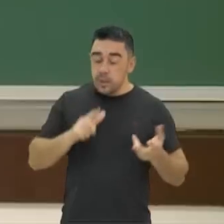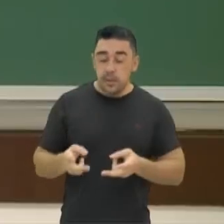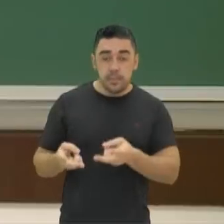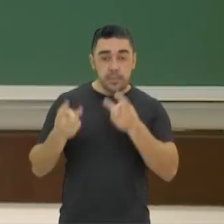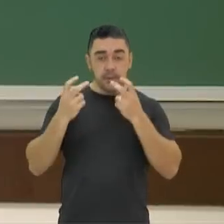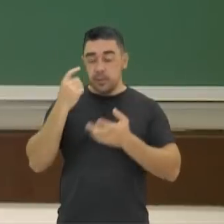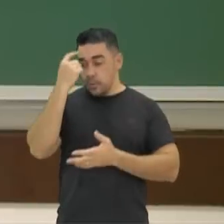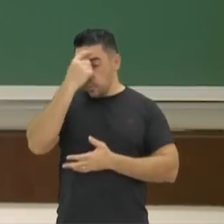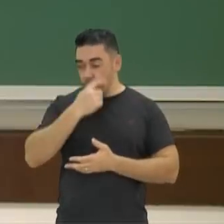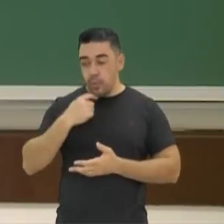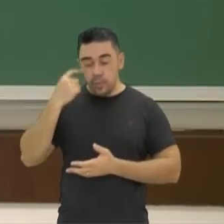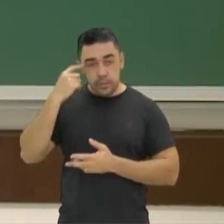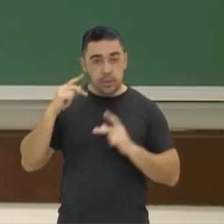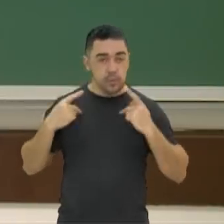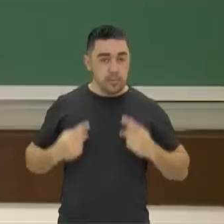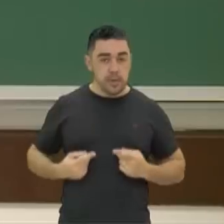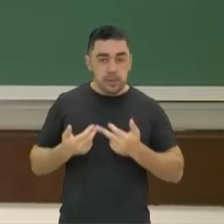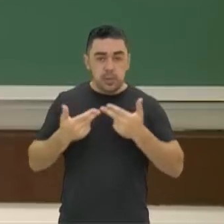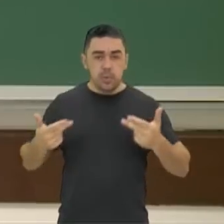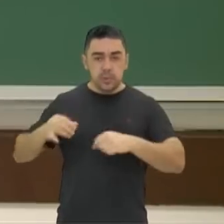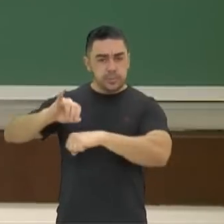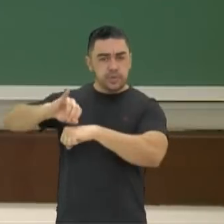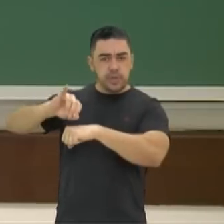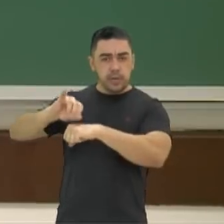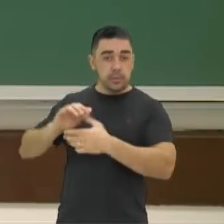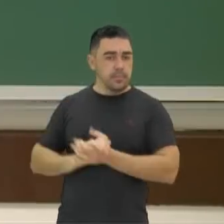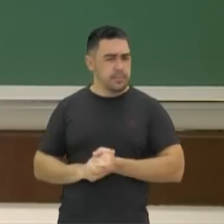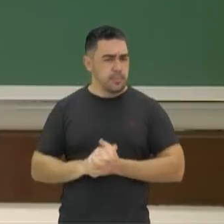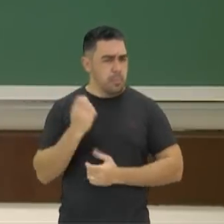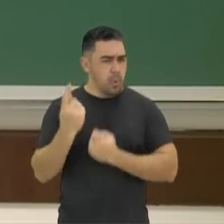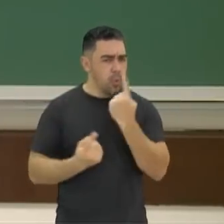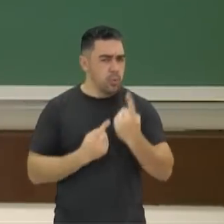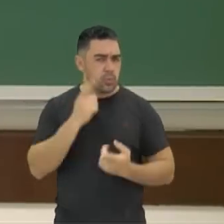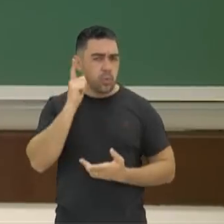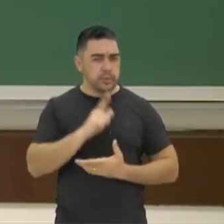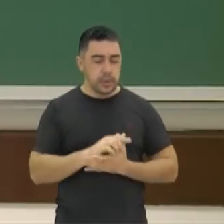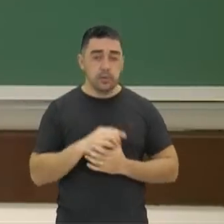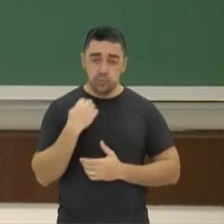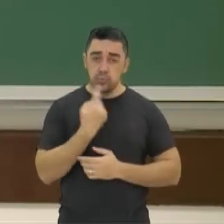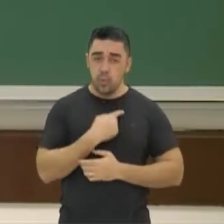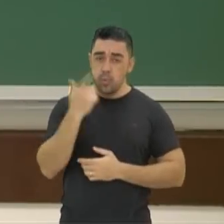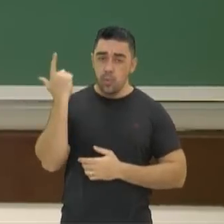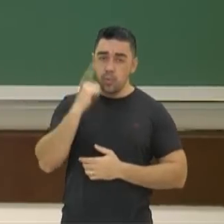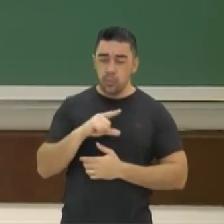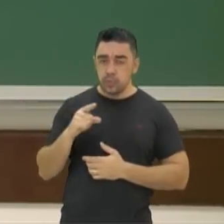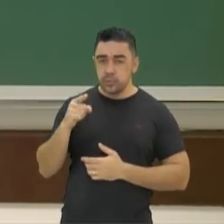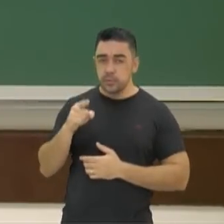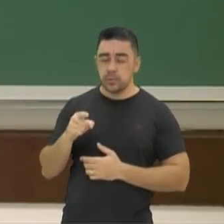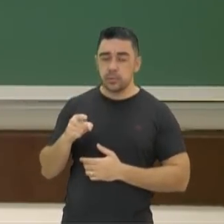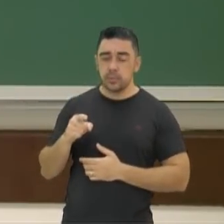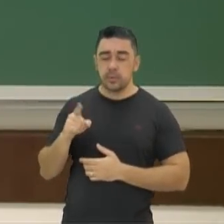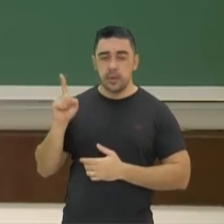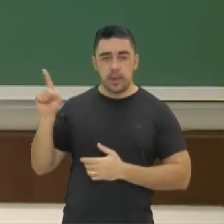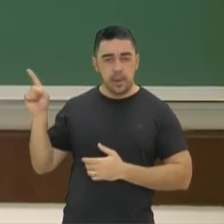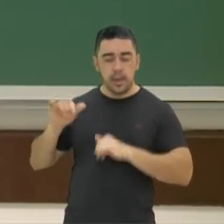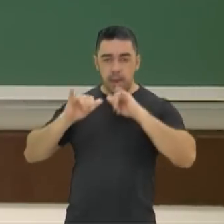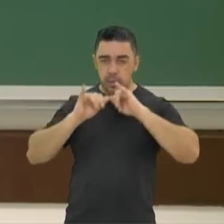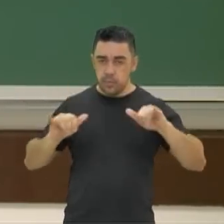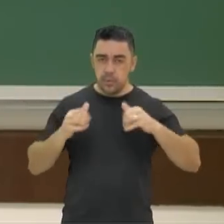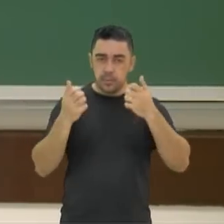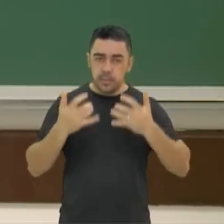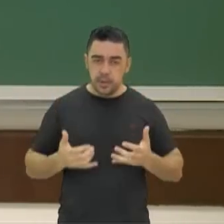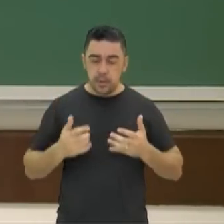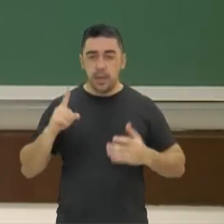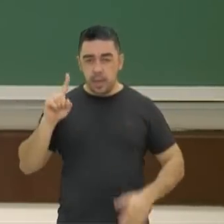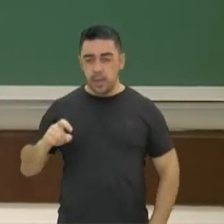rostos humanos em objetos inanimados. Poucas espécies conseguem fazer isso, né? A gente consegue justamente, está dizendo ali a reportagem, é